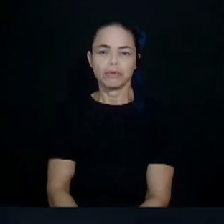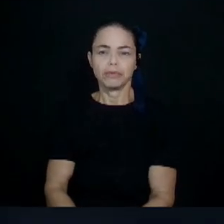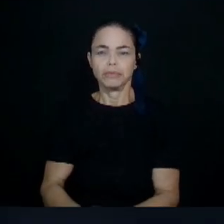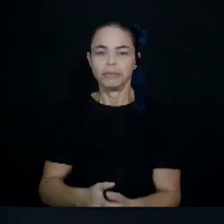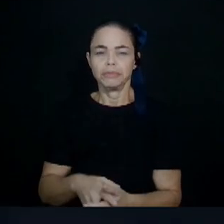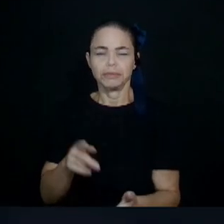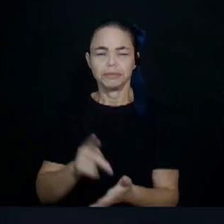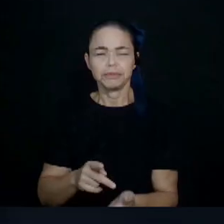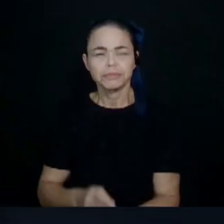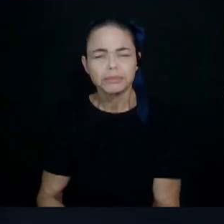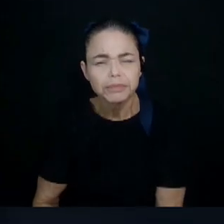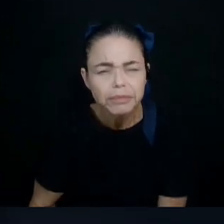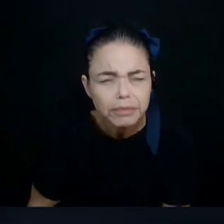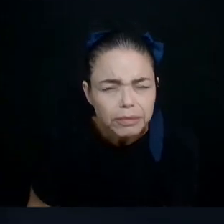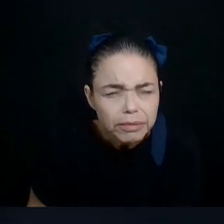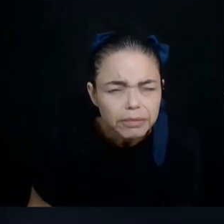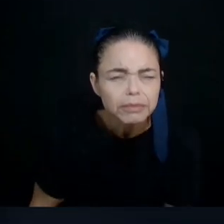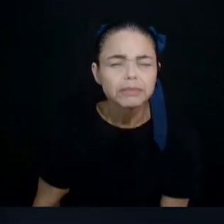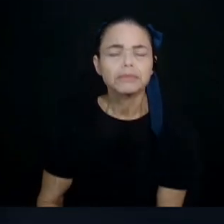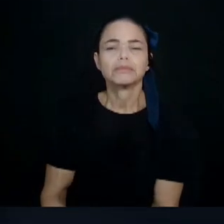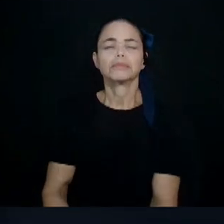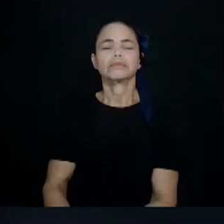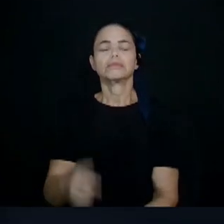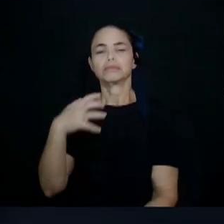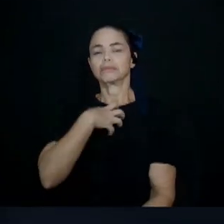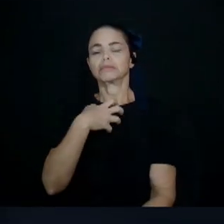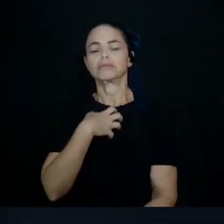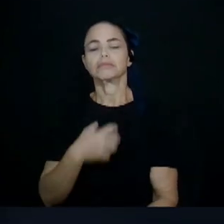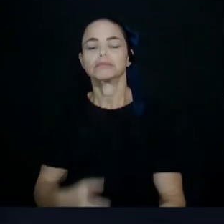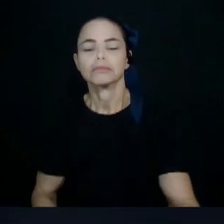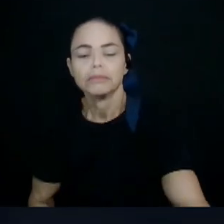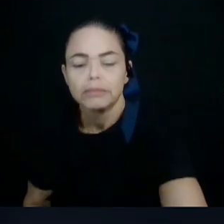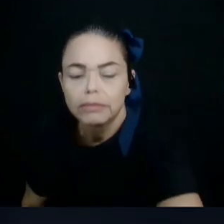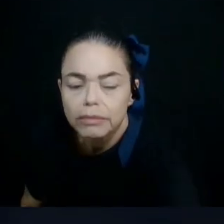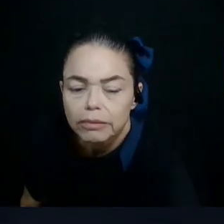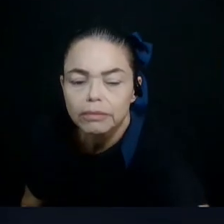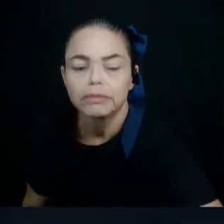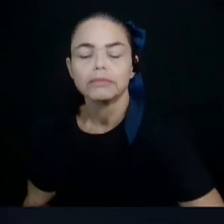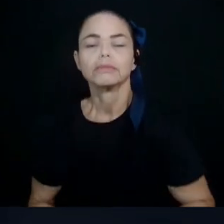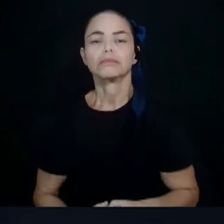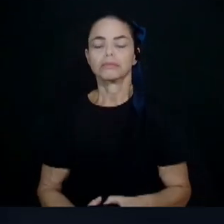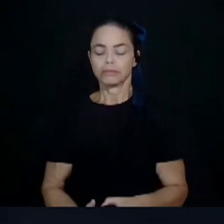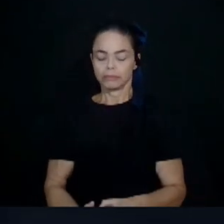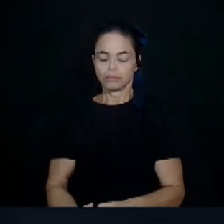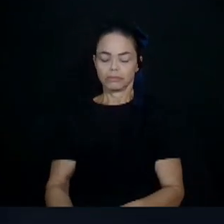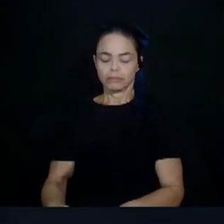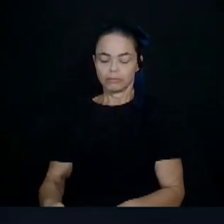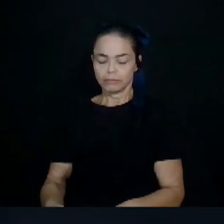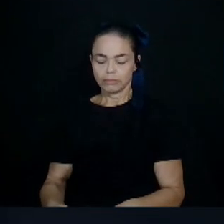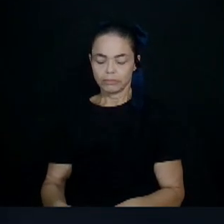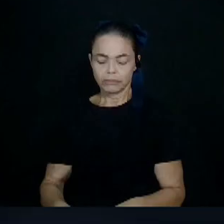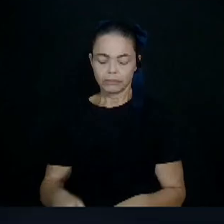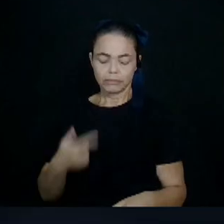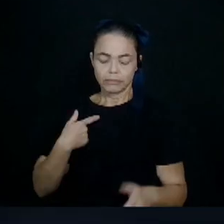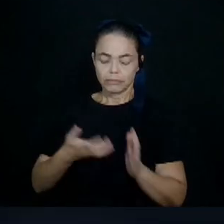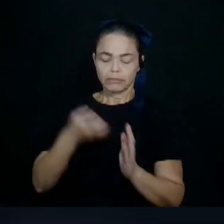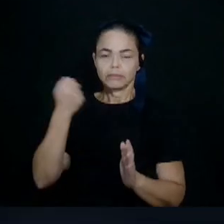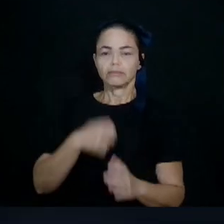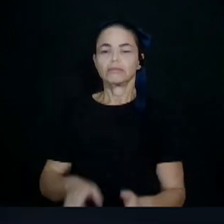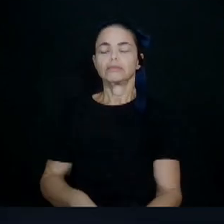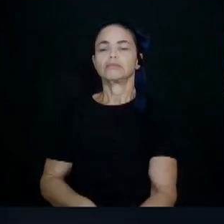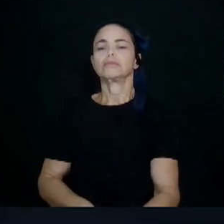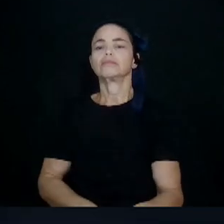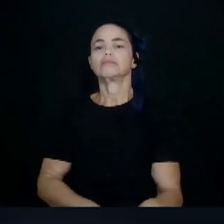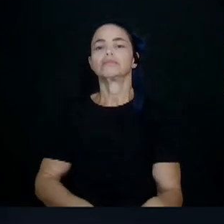quão delicado é. A gente sente a dor que a pessoa sente ao ver os objetos sendo retirados, ela é tão forte